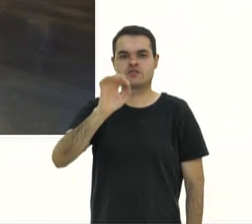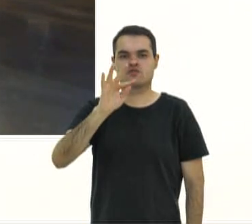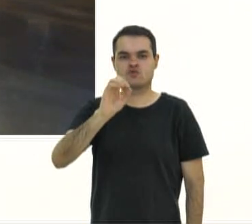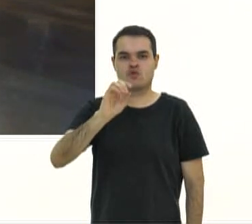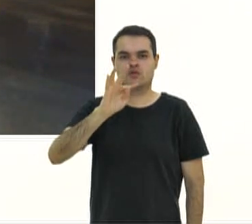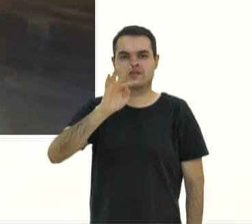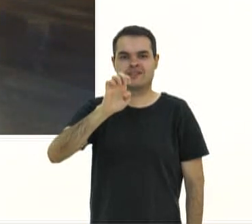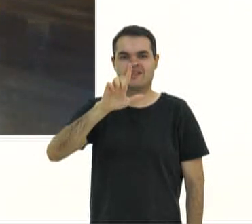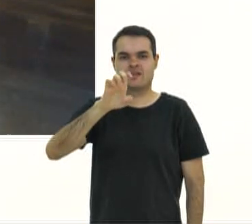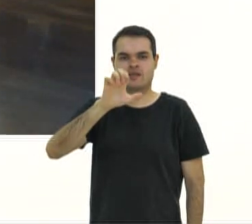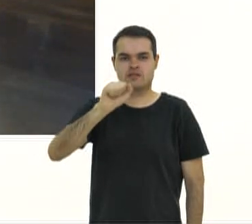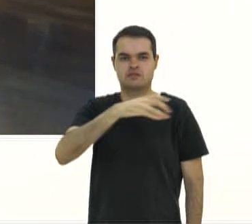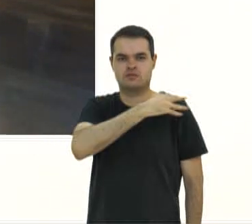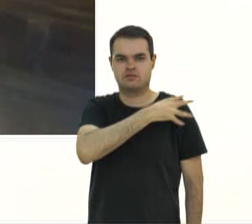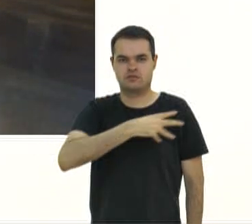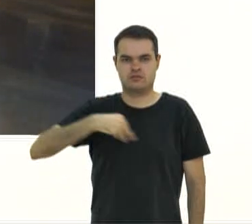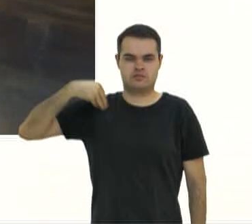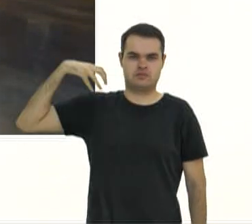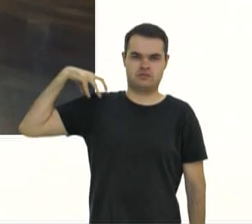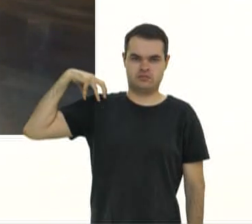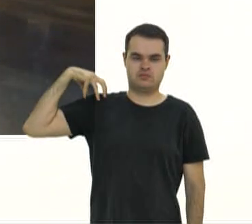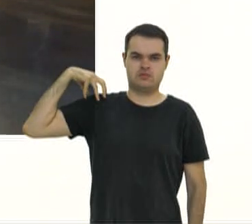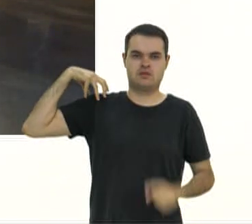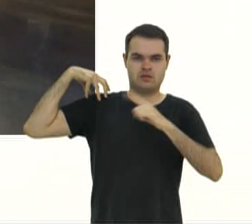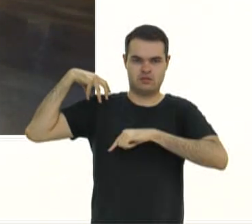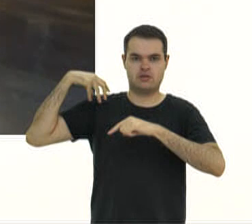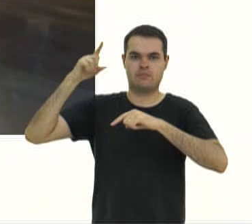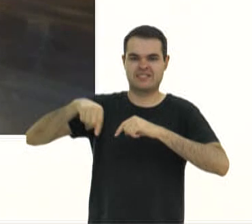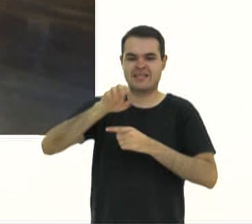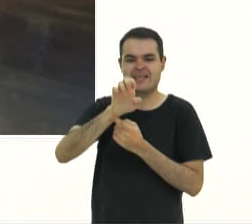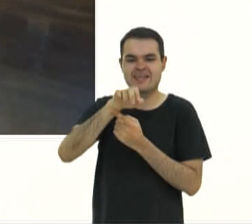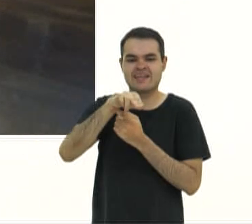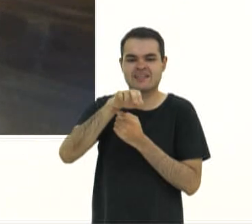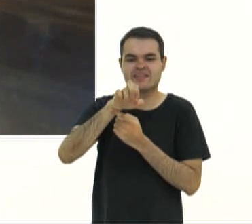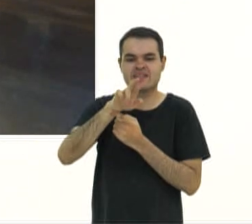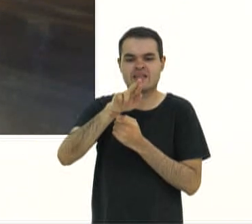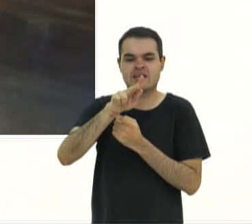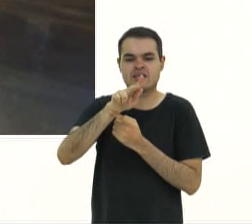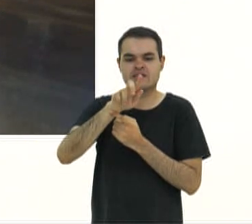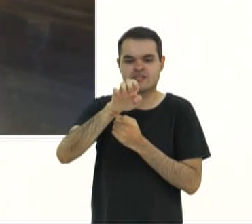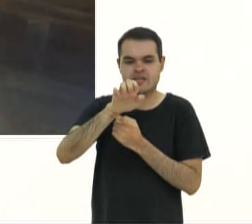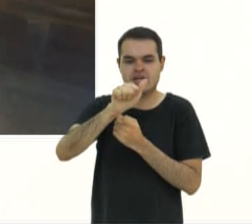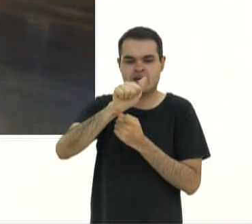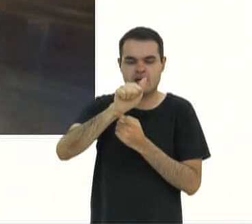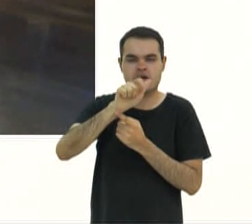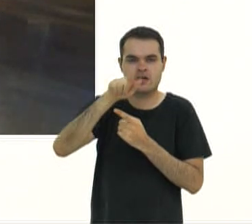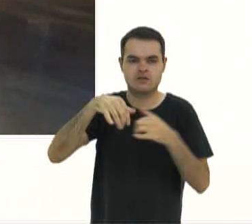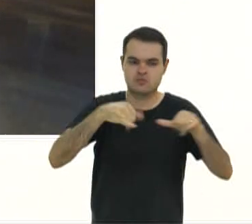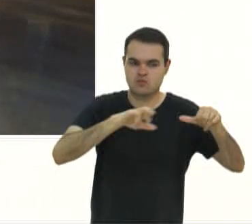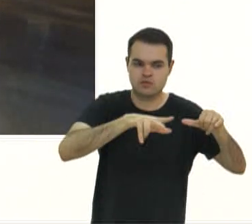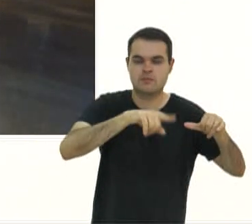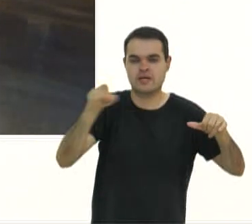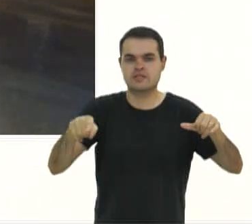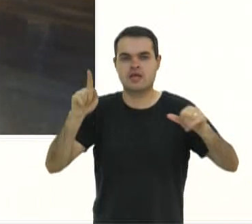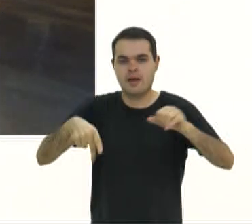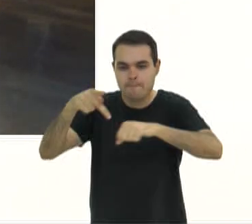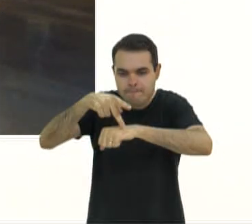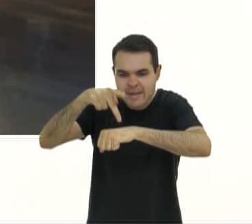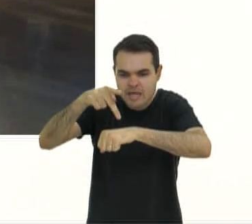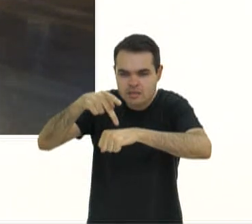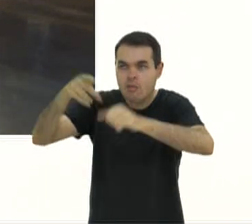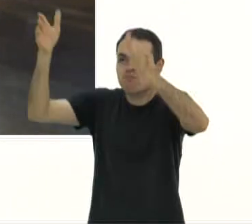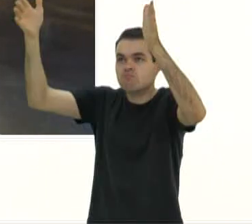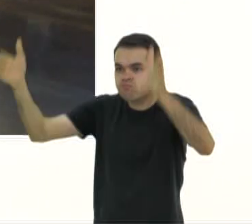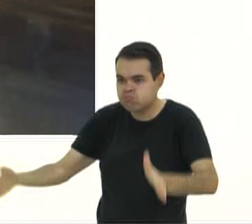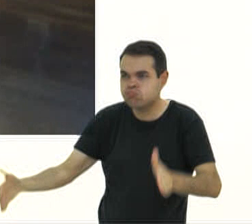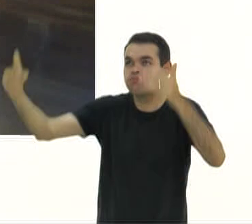se referir ao termo, não como energia, mas como energeia, que seria o quê? A pedra bruta de mármore